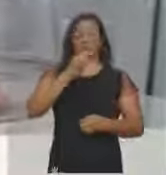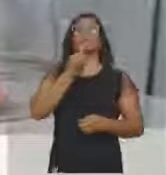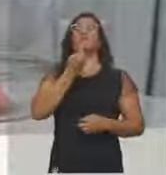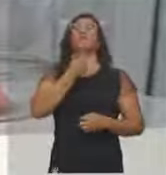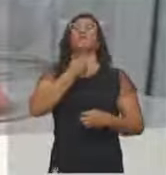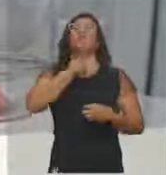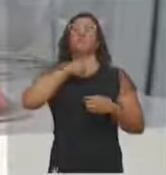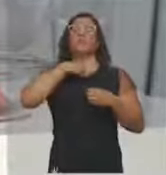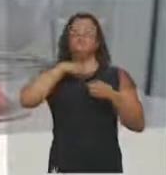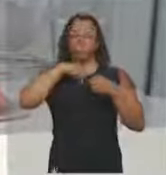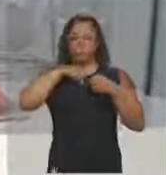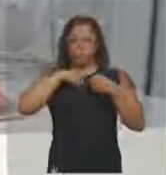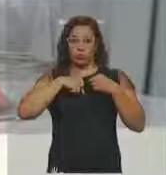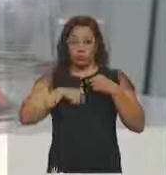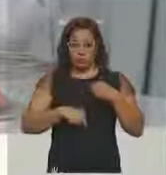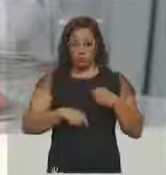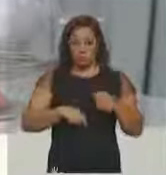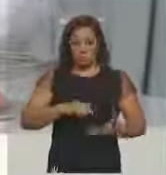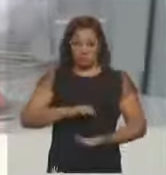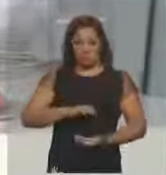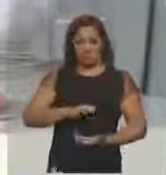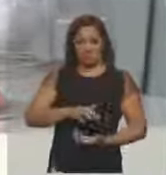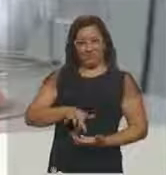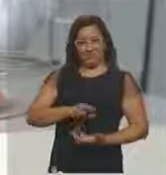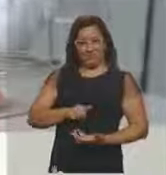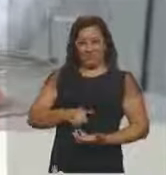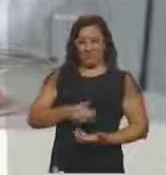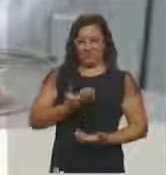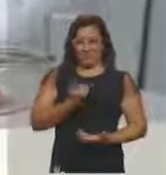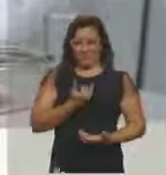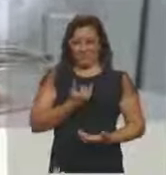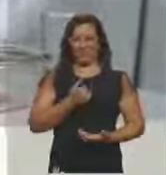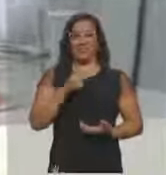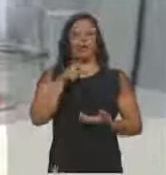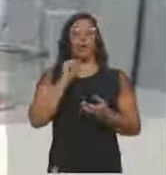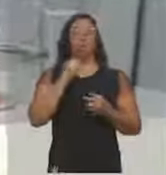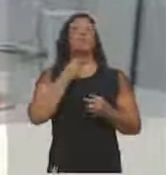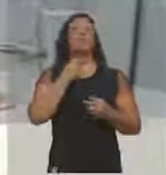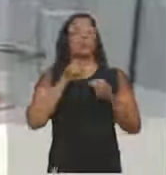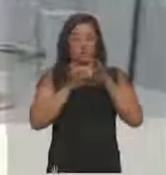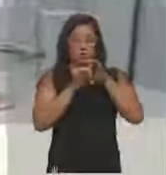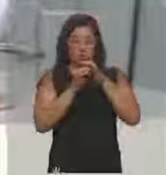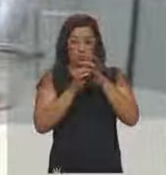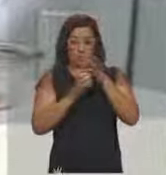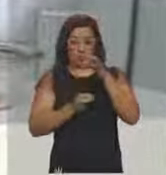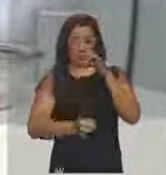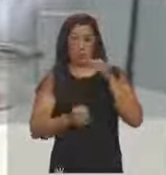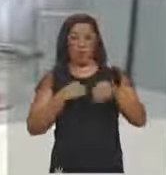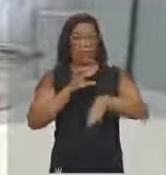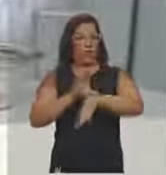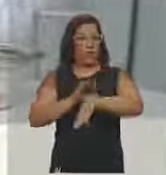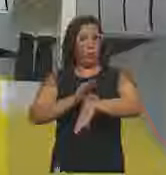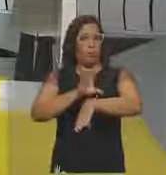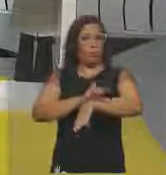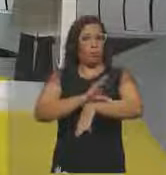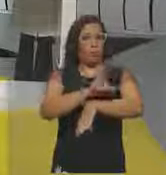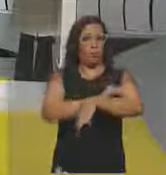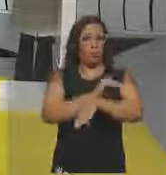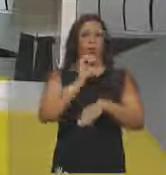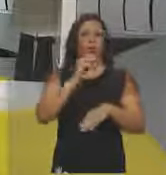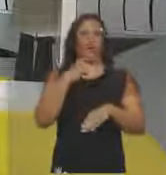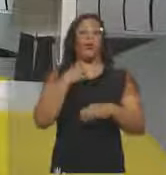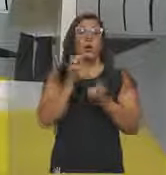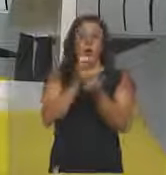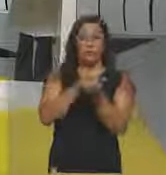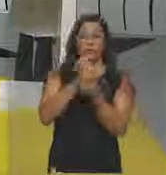chegar até o seu intestino. Você viu que o esôfago é um órgão musculoso, porque ele permite essa